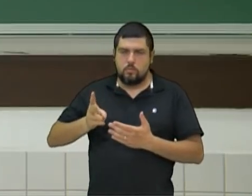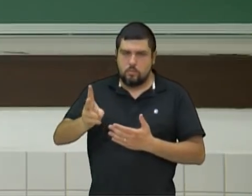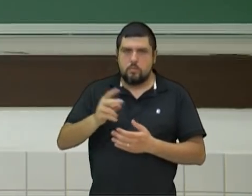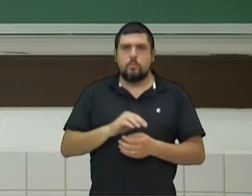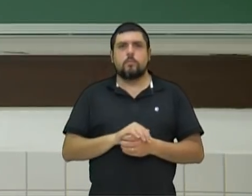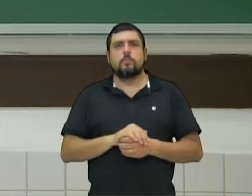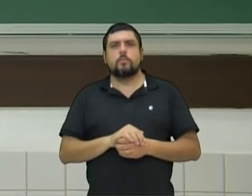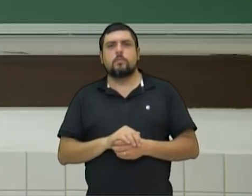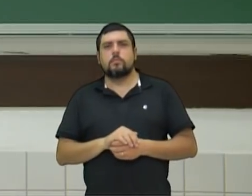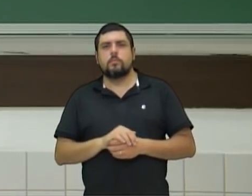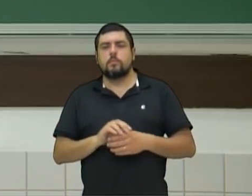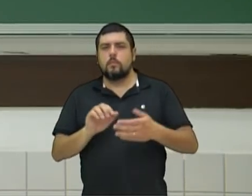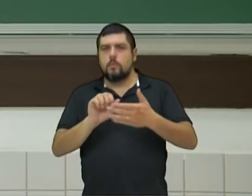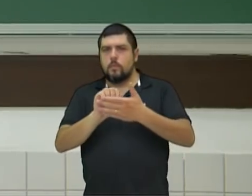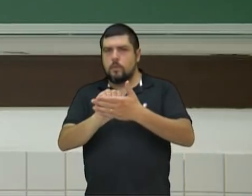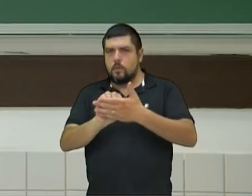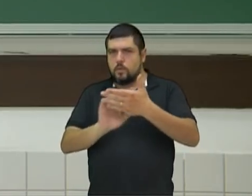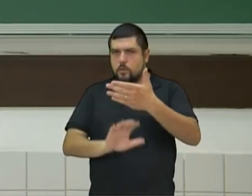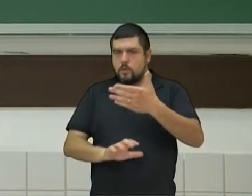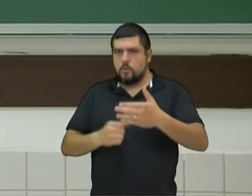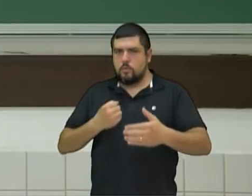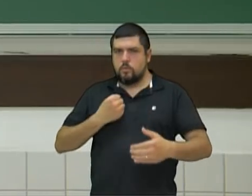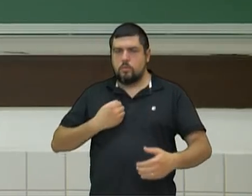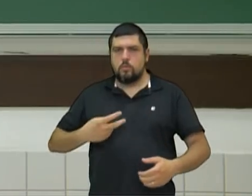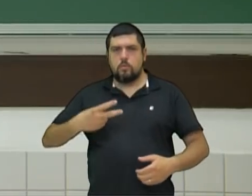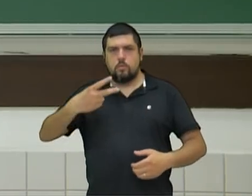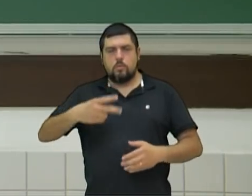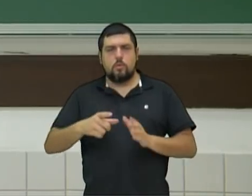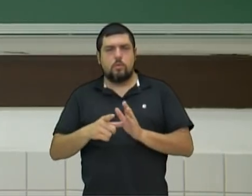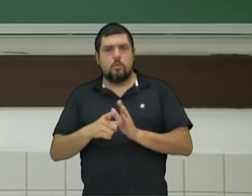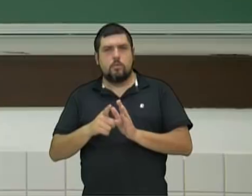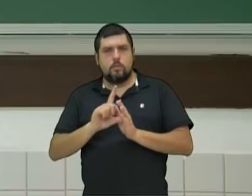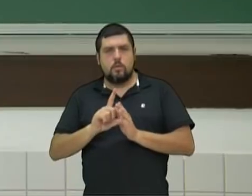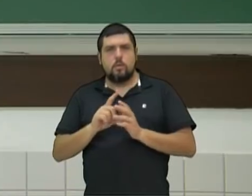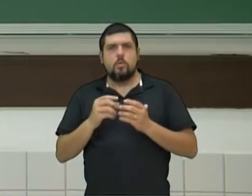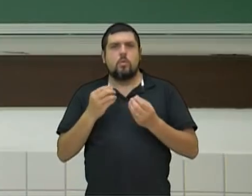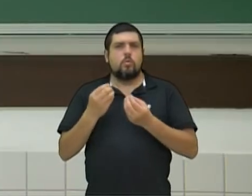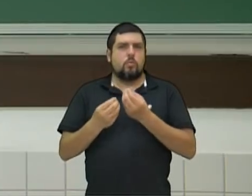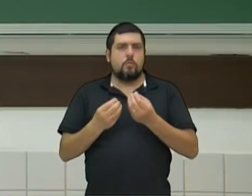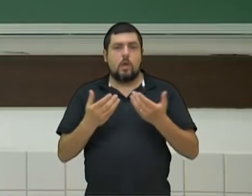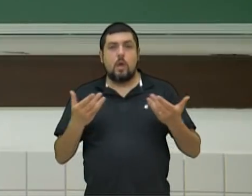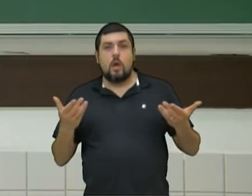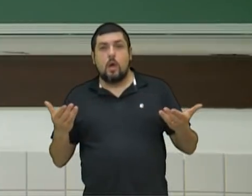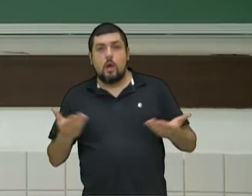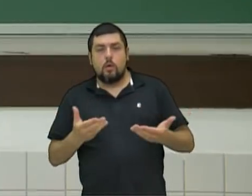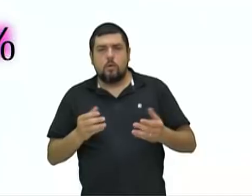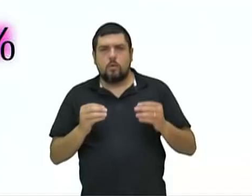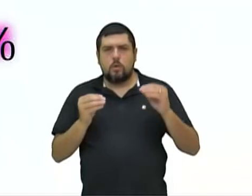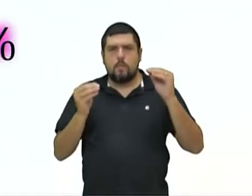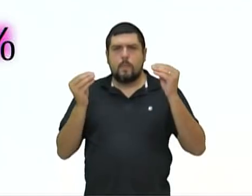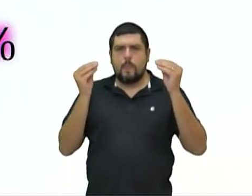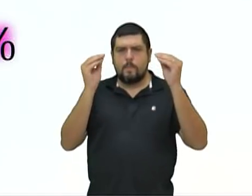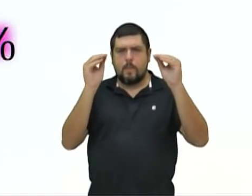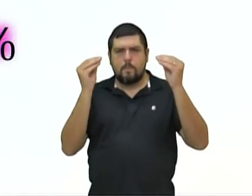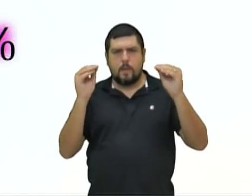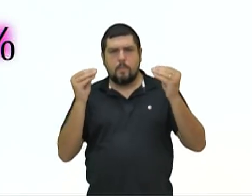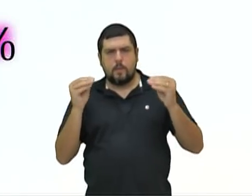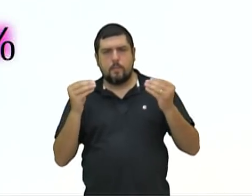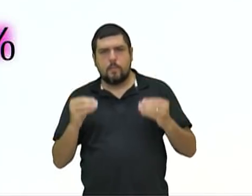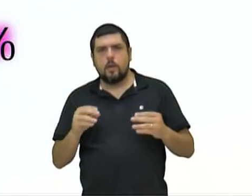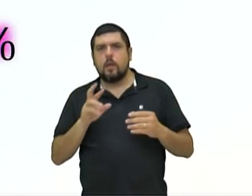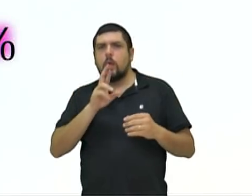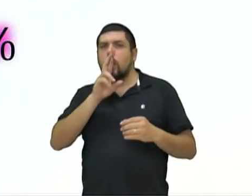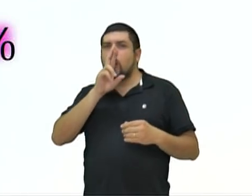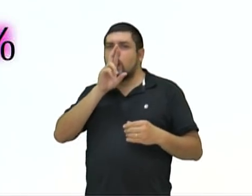Na atividade 2, aqui, ó, que a professora fez agora, eu centralizei as respostas, tá bom? Então, isso é para vocês terem aí no slide como um dado